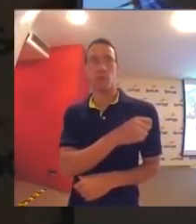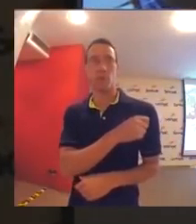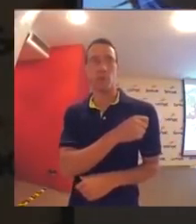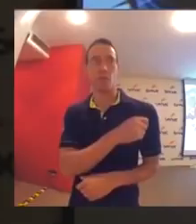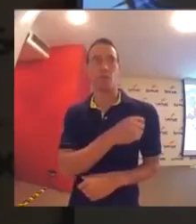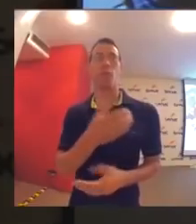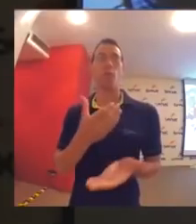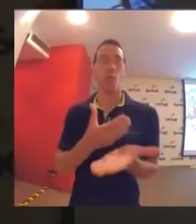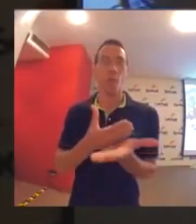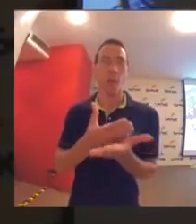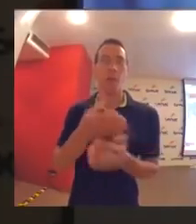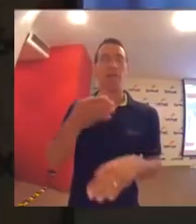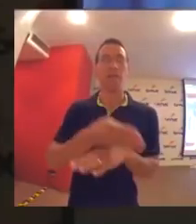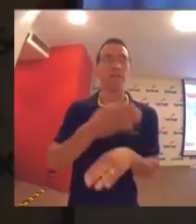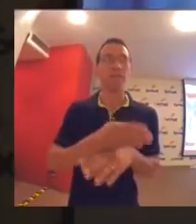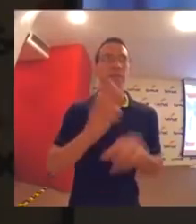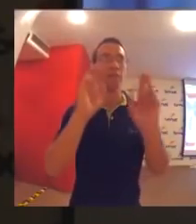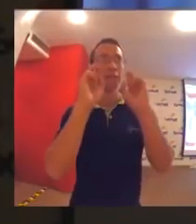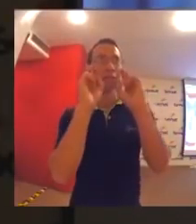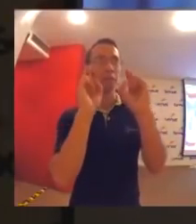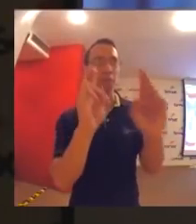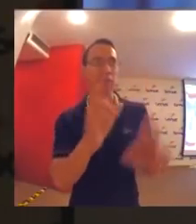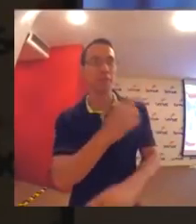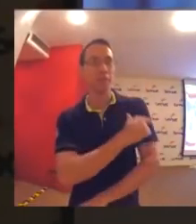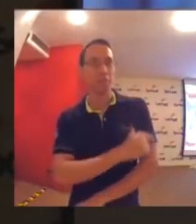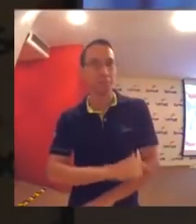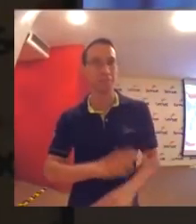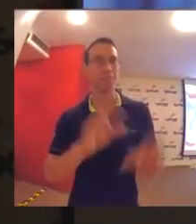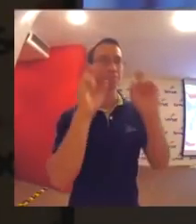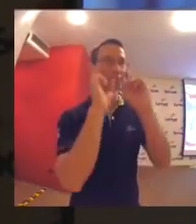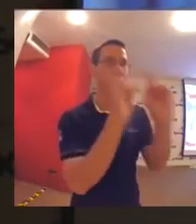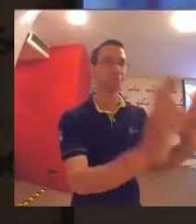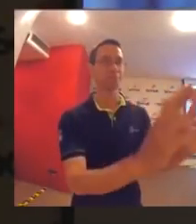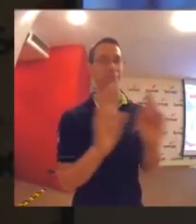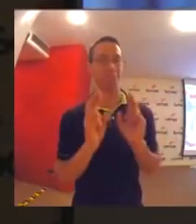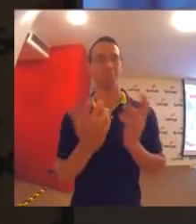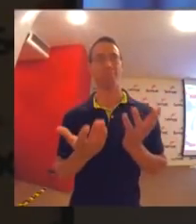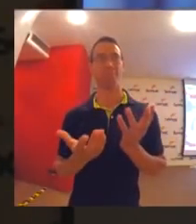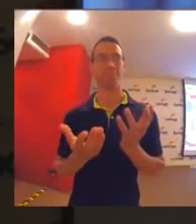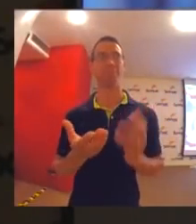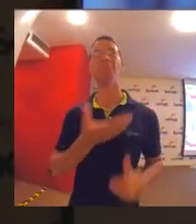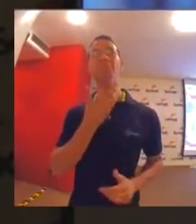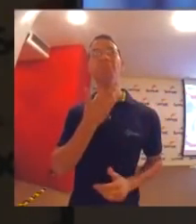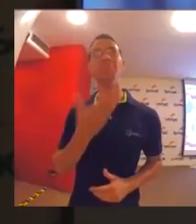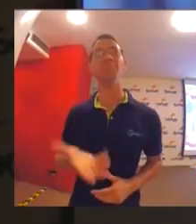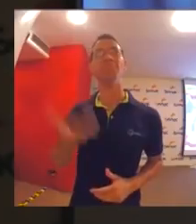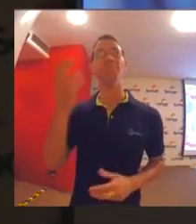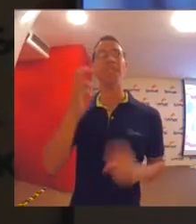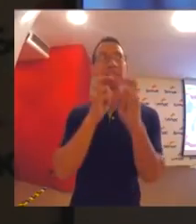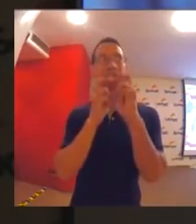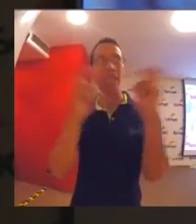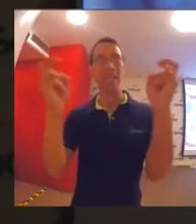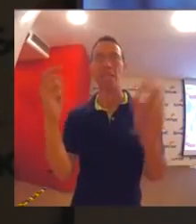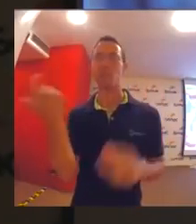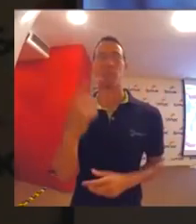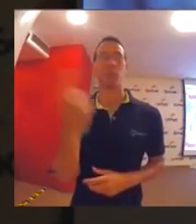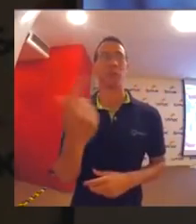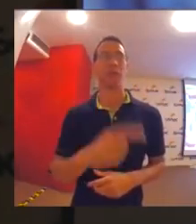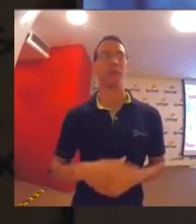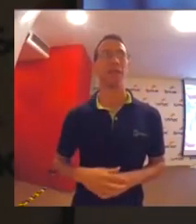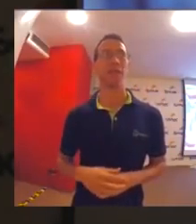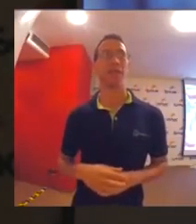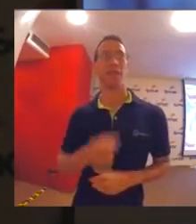comigo, me respeitando e eu respeitando a ele. Ninguém fala alto com o outro, ninguém grita com o outro,